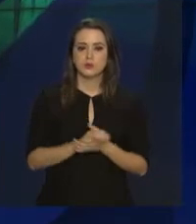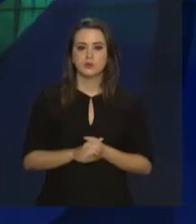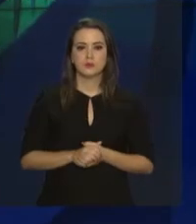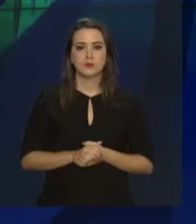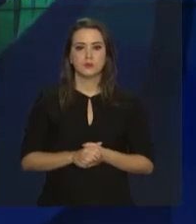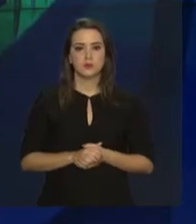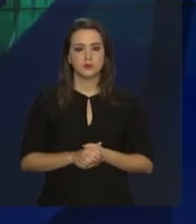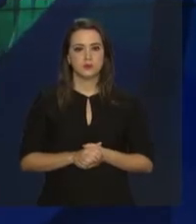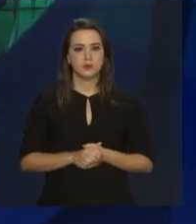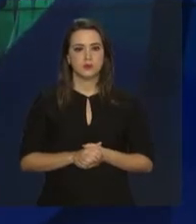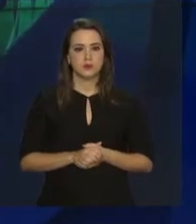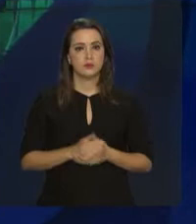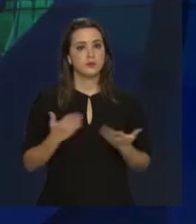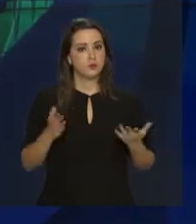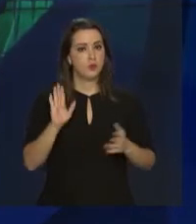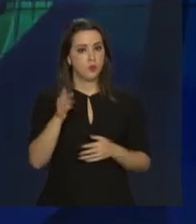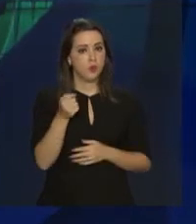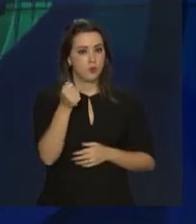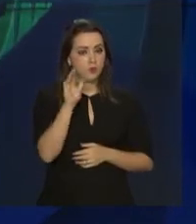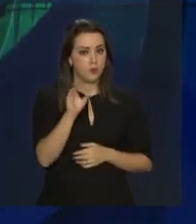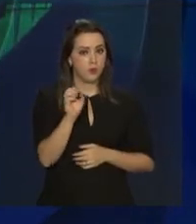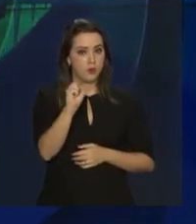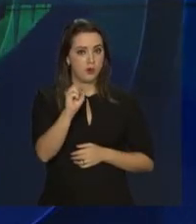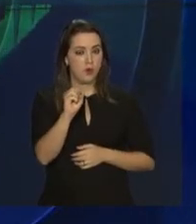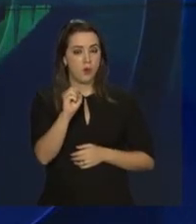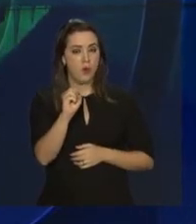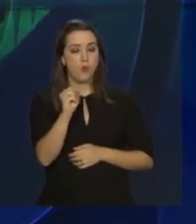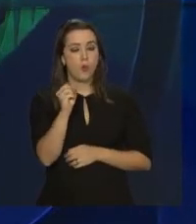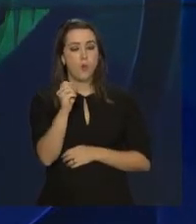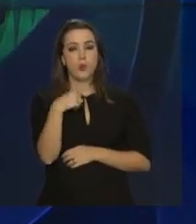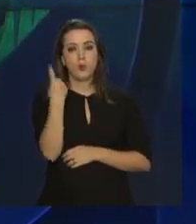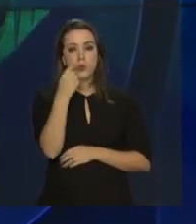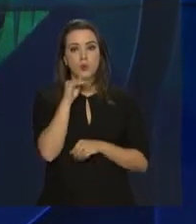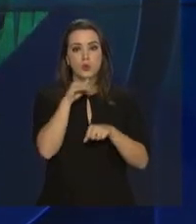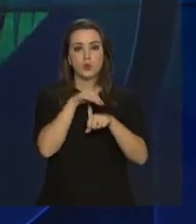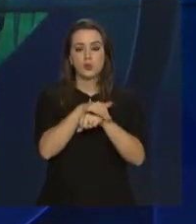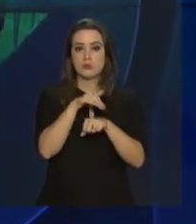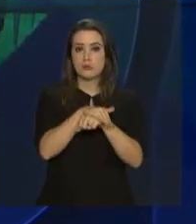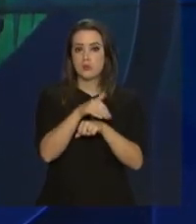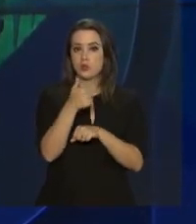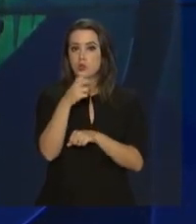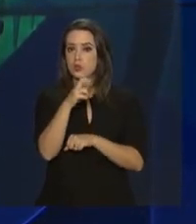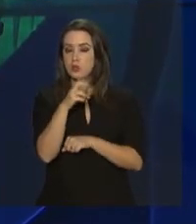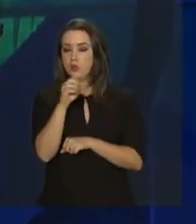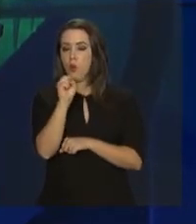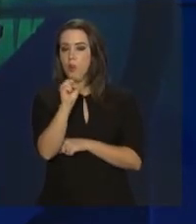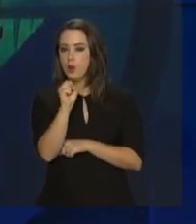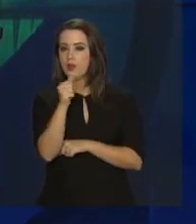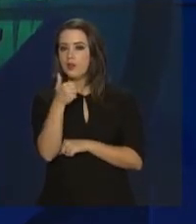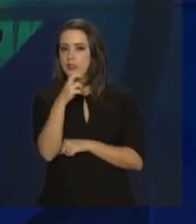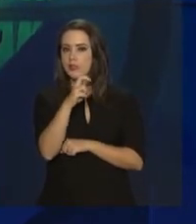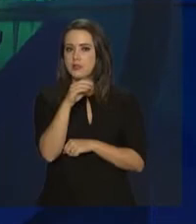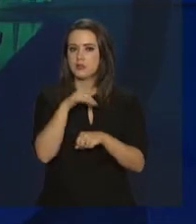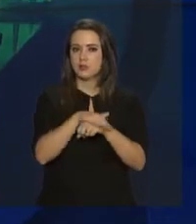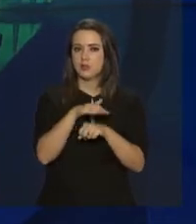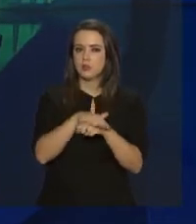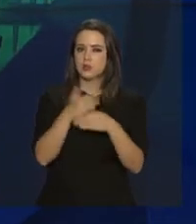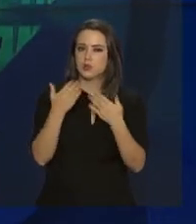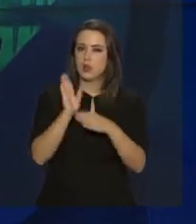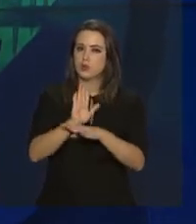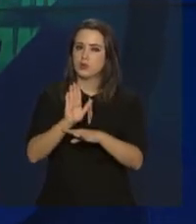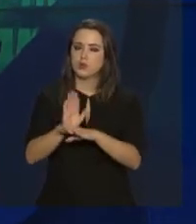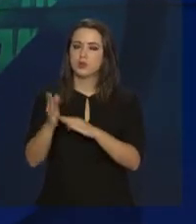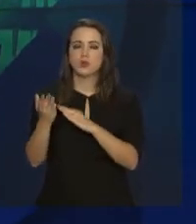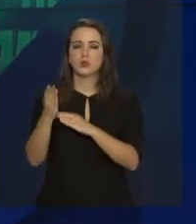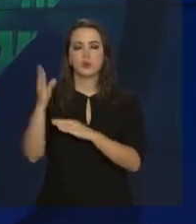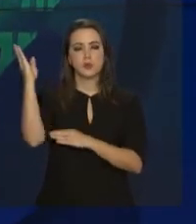e olha só daqui a pouco às oito e quinze da noite a tv nbr exibir um programa especial sobre a cooperação do